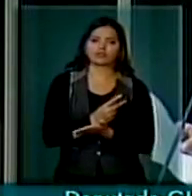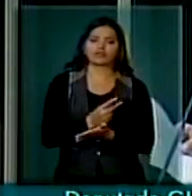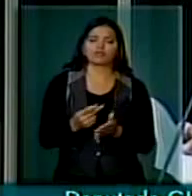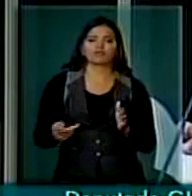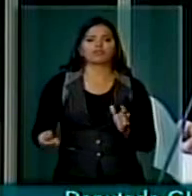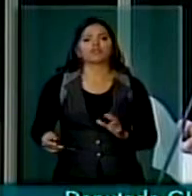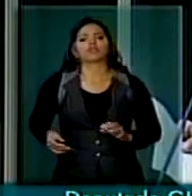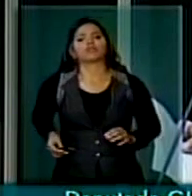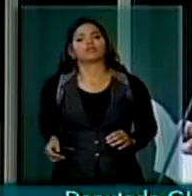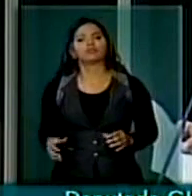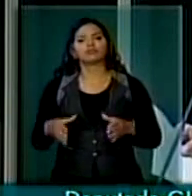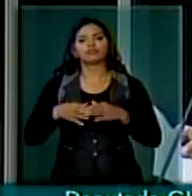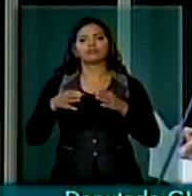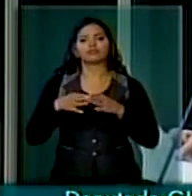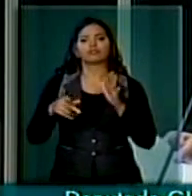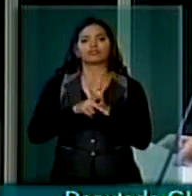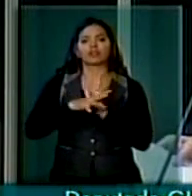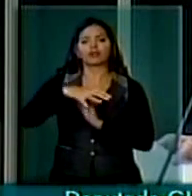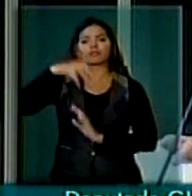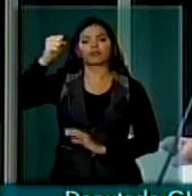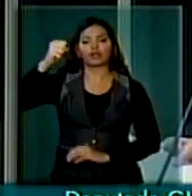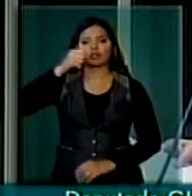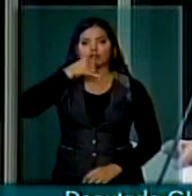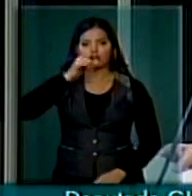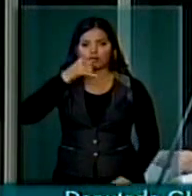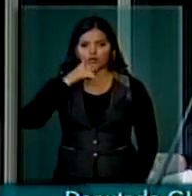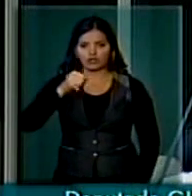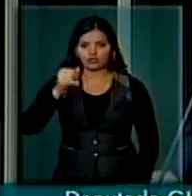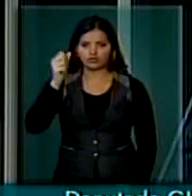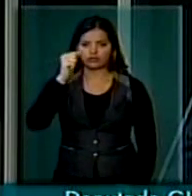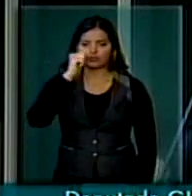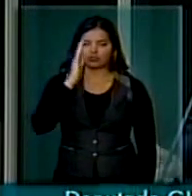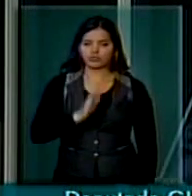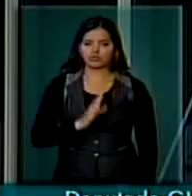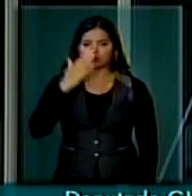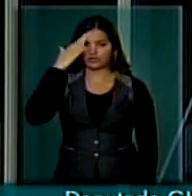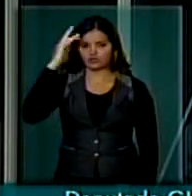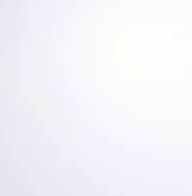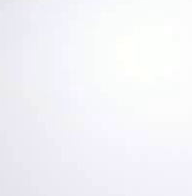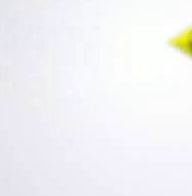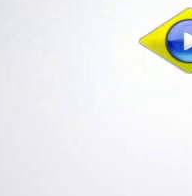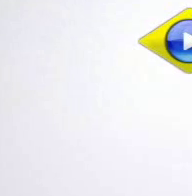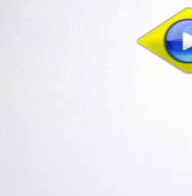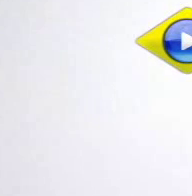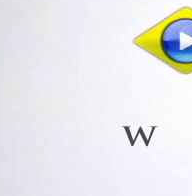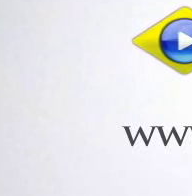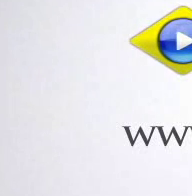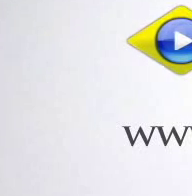particularmente em relação ao apagão elétrico no país. Obrigado, senhor presidente.